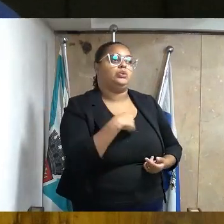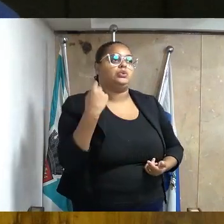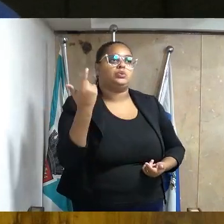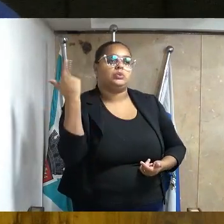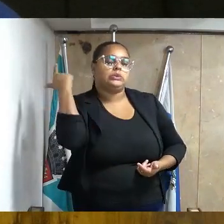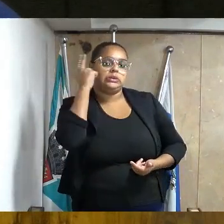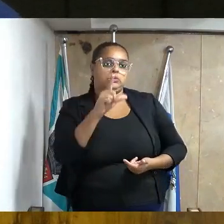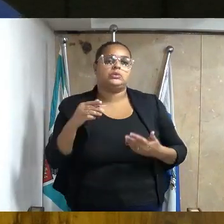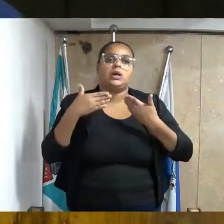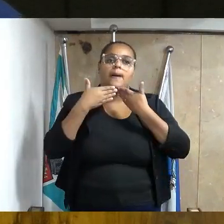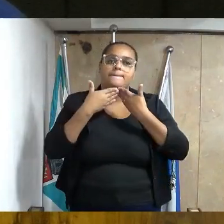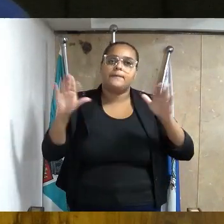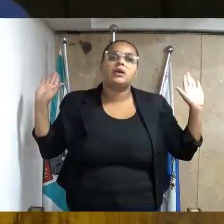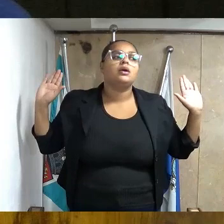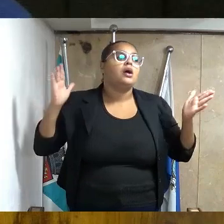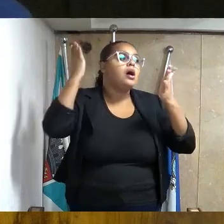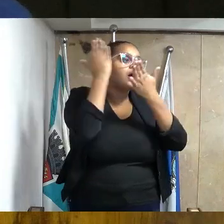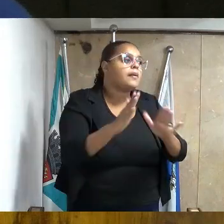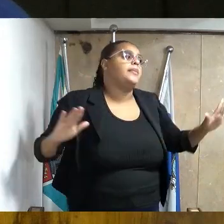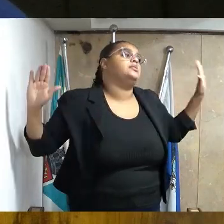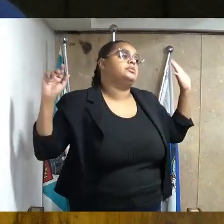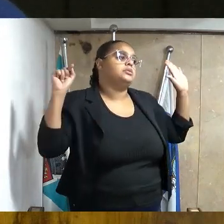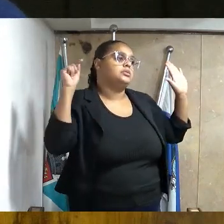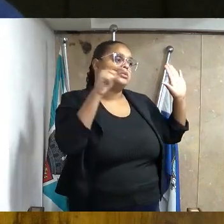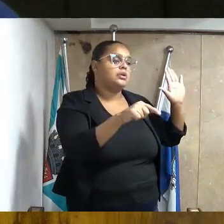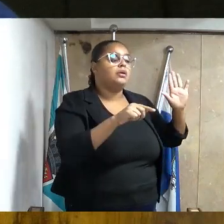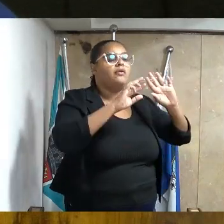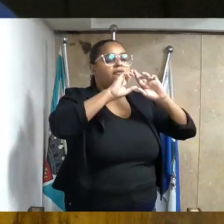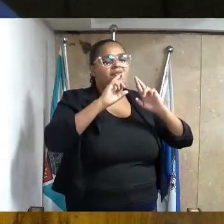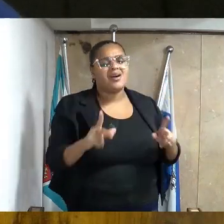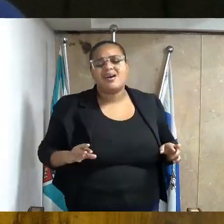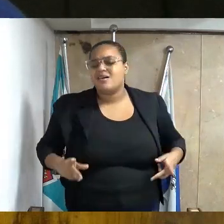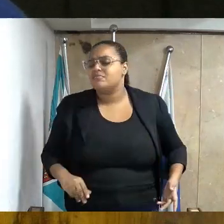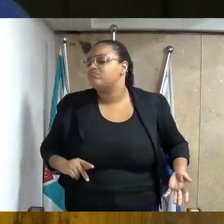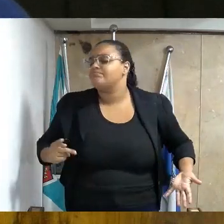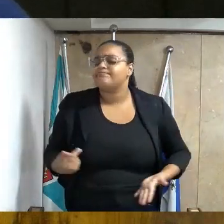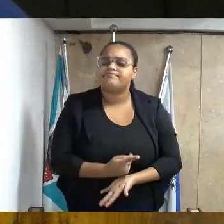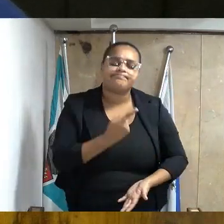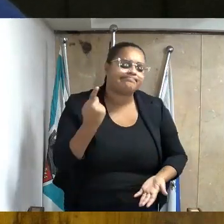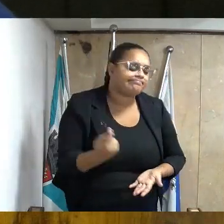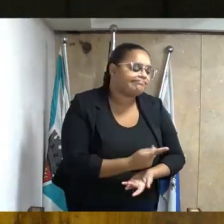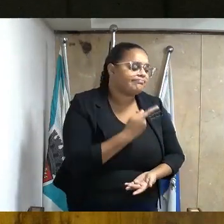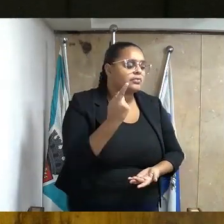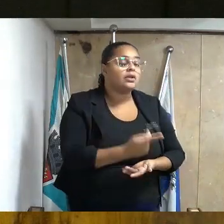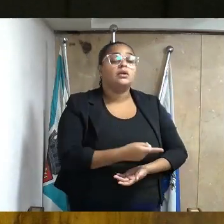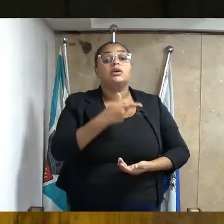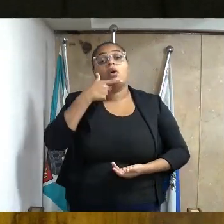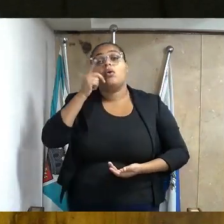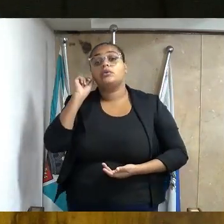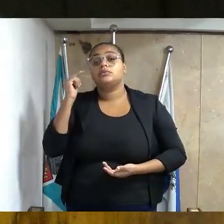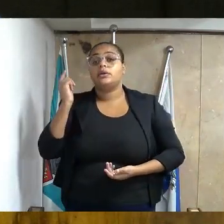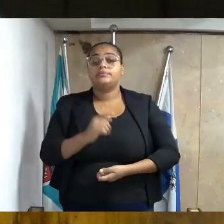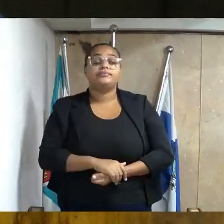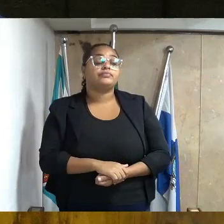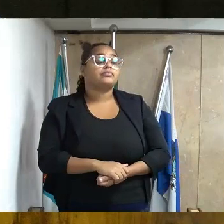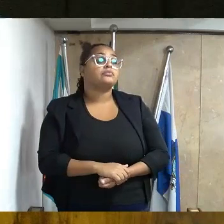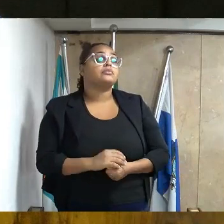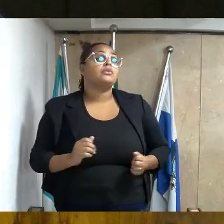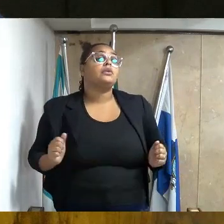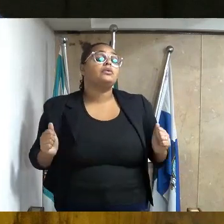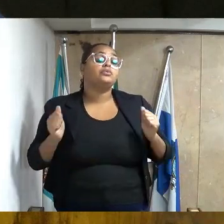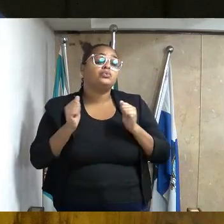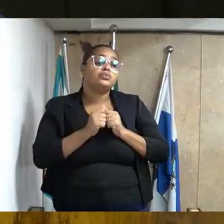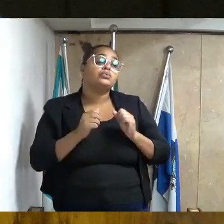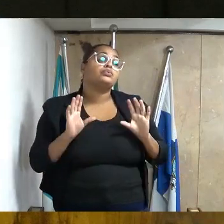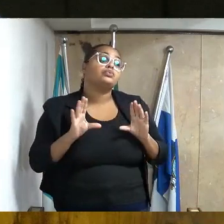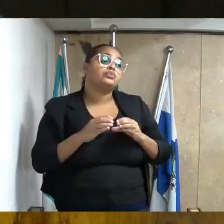fosse interrompida por diversas irregularidades. E ontem, né, junto com a